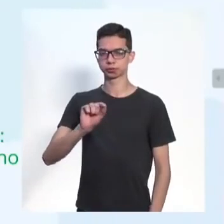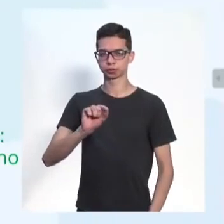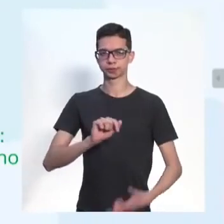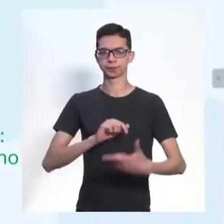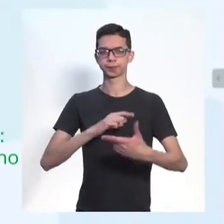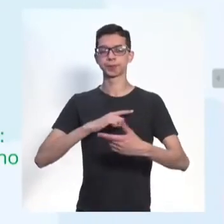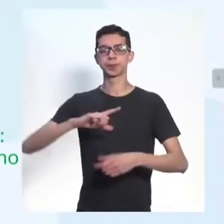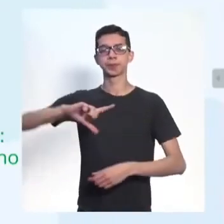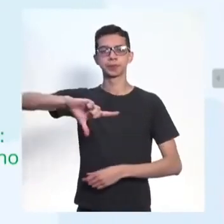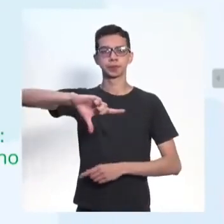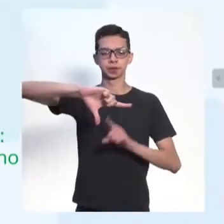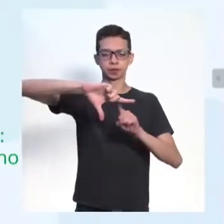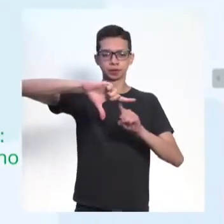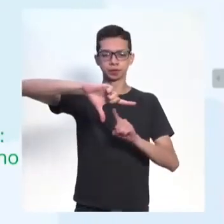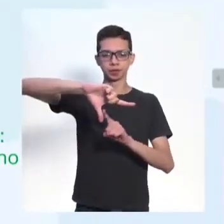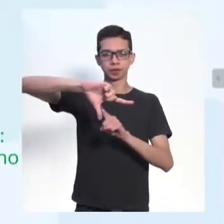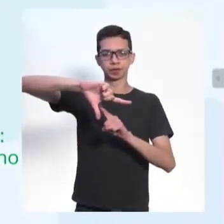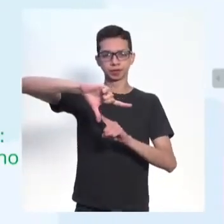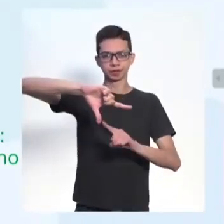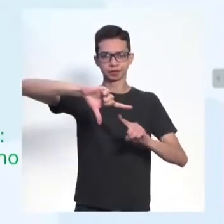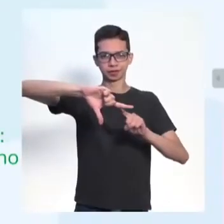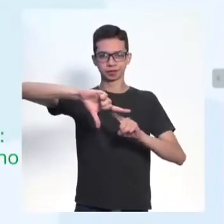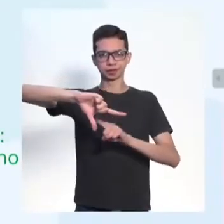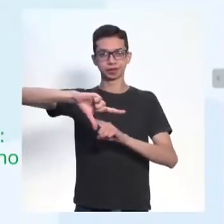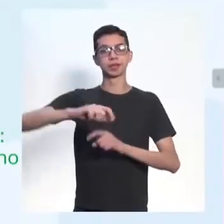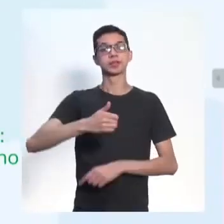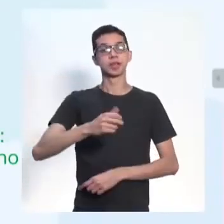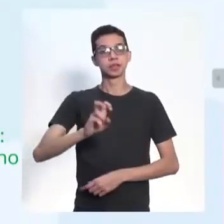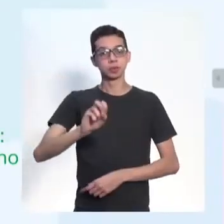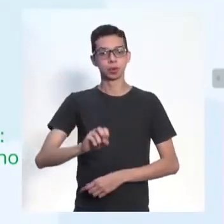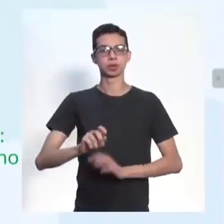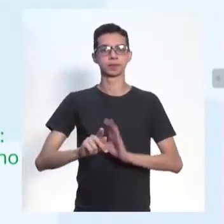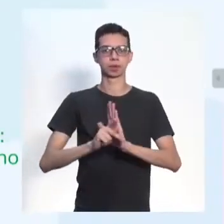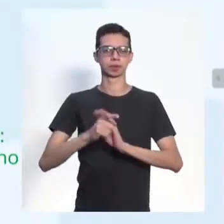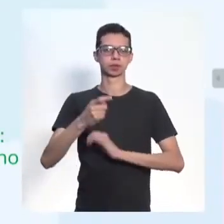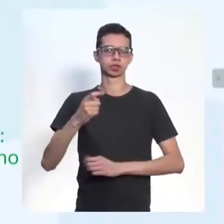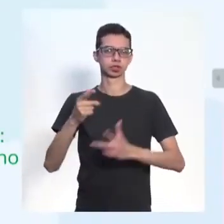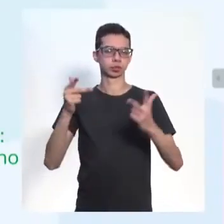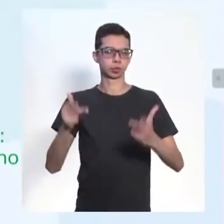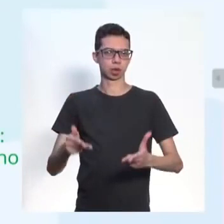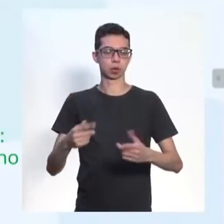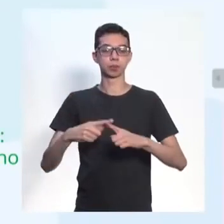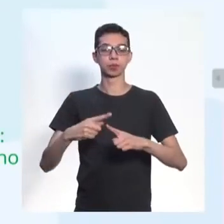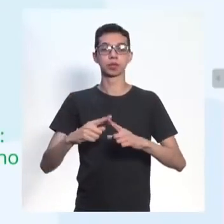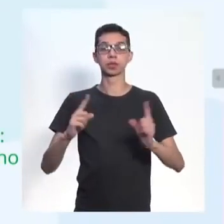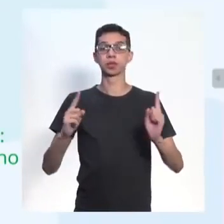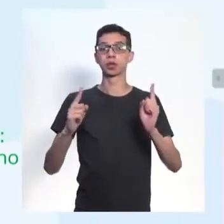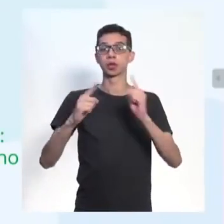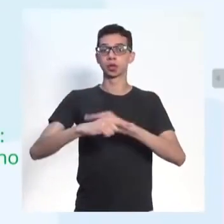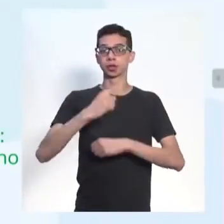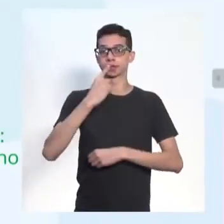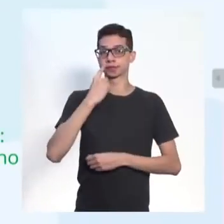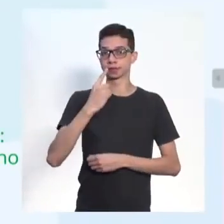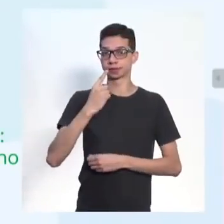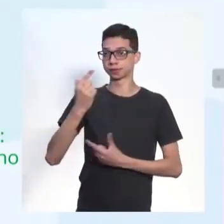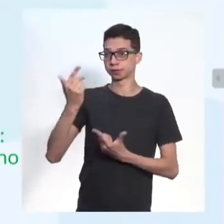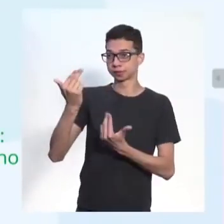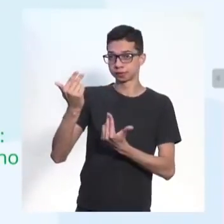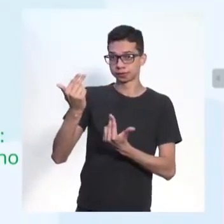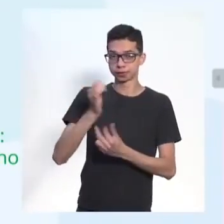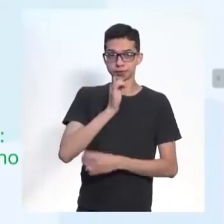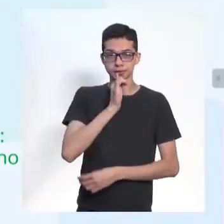150 é o valor aqui, ó, é o ângulo do valor x aqui no caso. Beleza? Então essa é uma das formas de eu